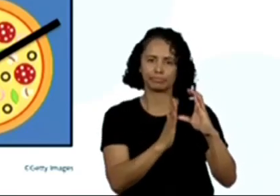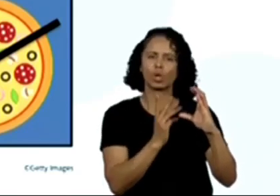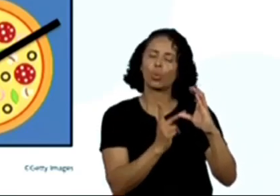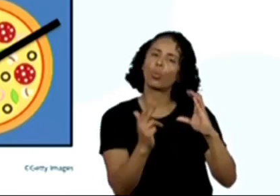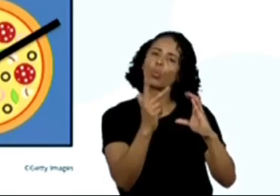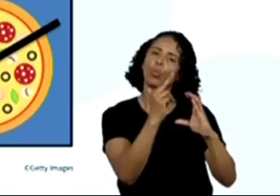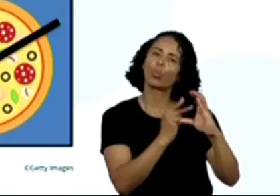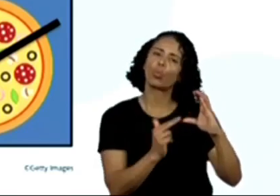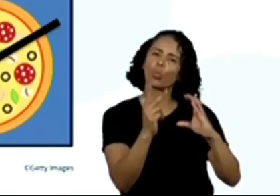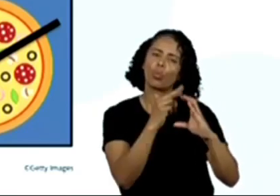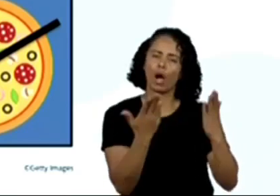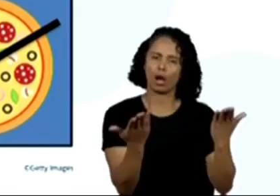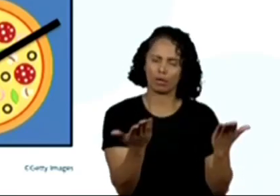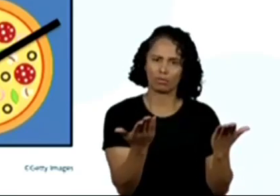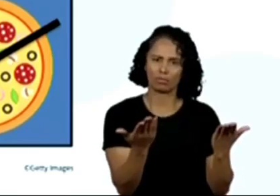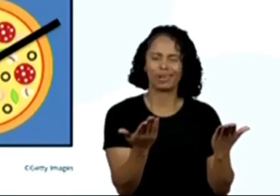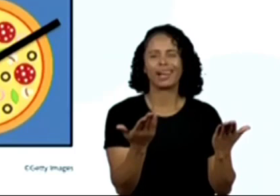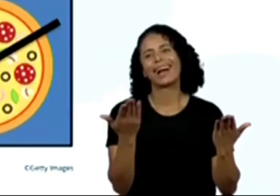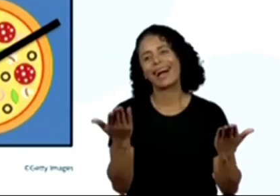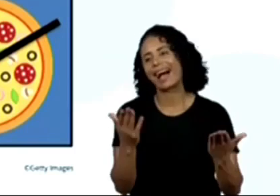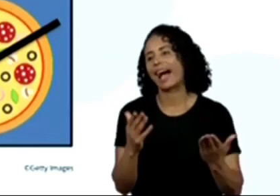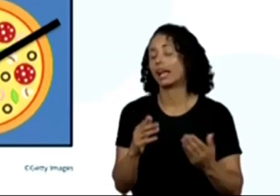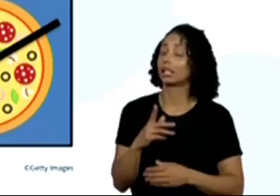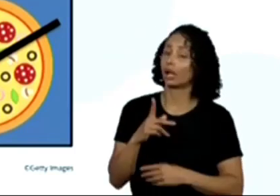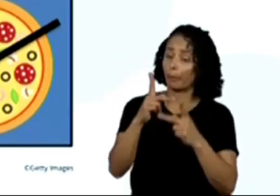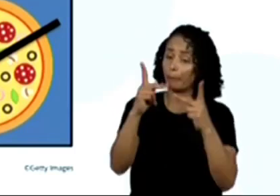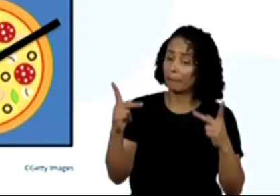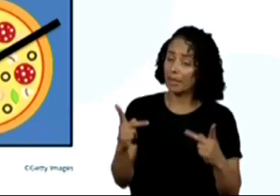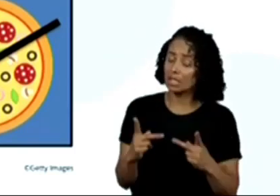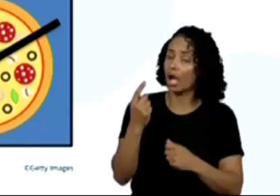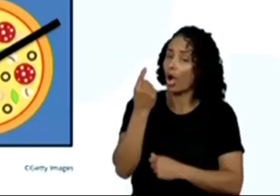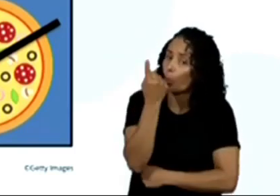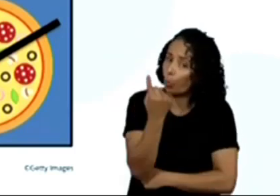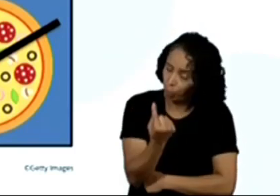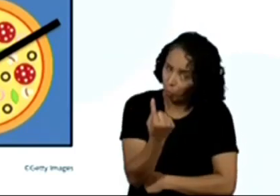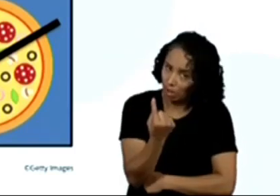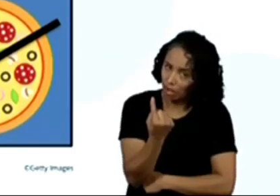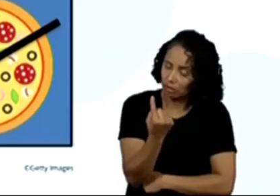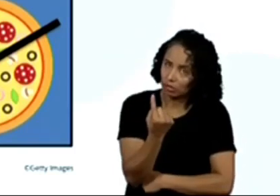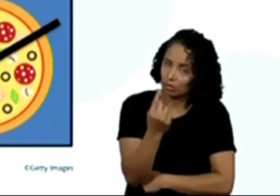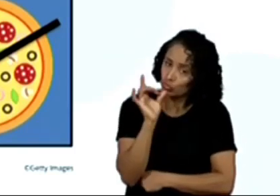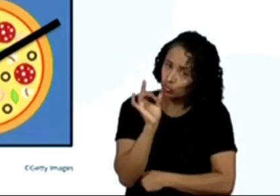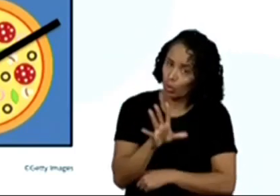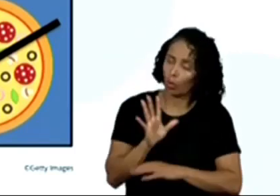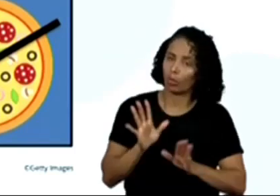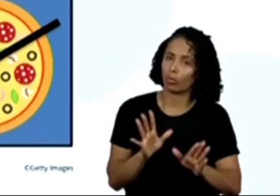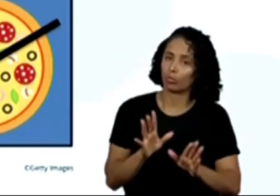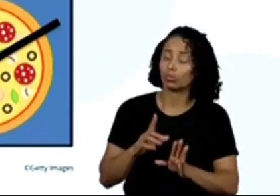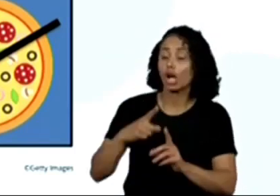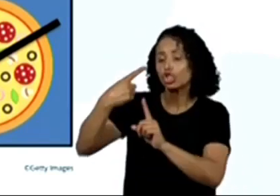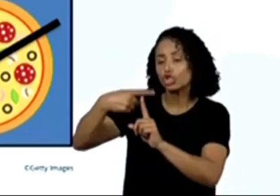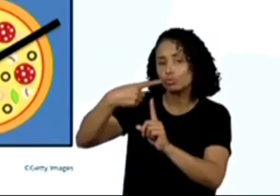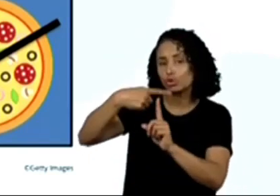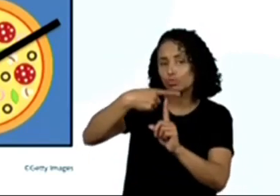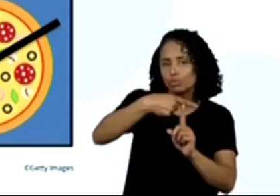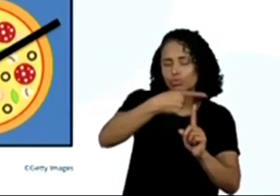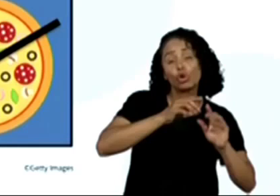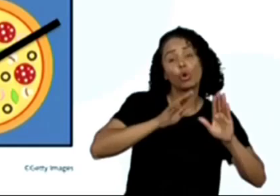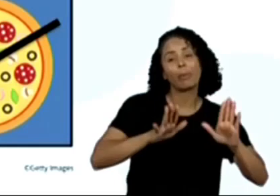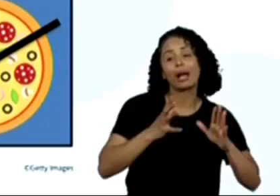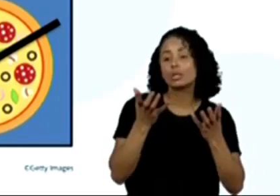amigas para dividir uma pizza só. A gente está vendo 3, mas é que são 3 maneiras diferentes de dividir a mesma pizza, não é